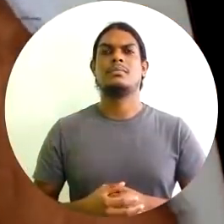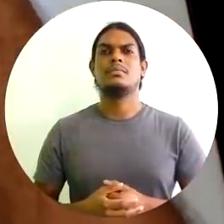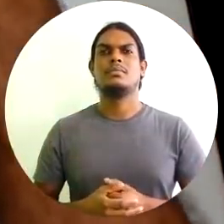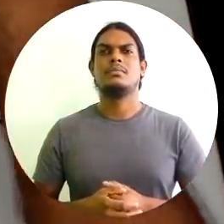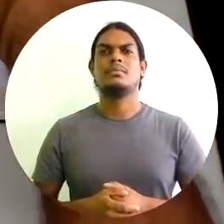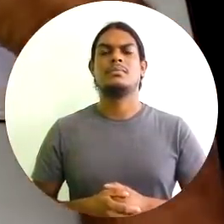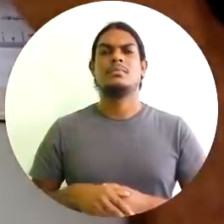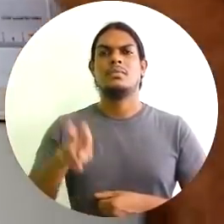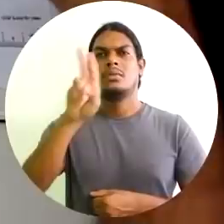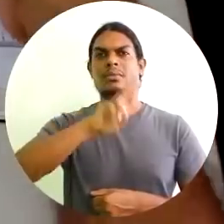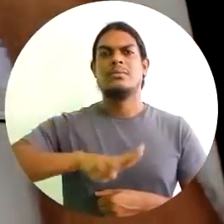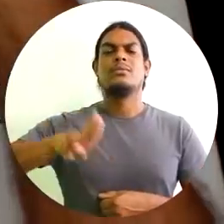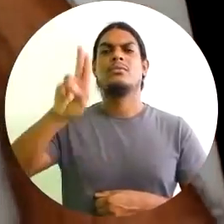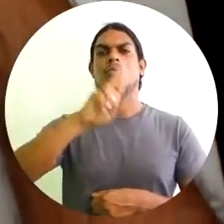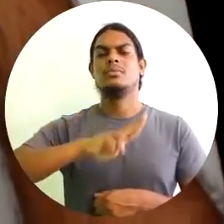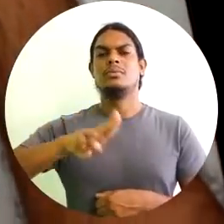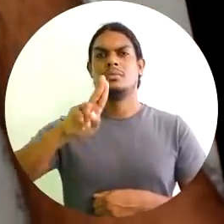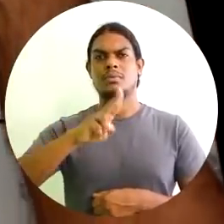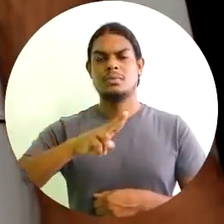nessa mesma linha,